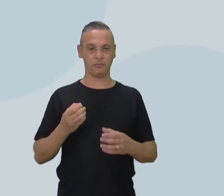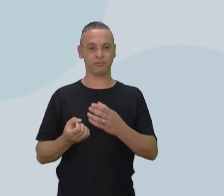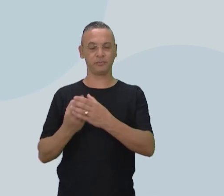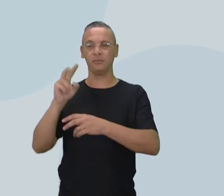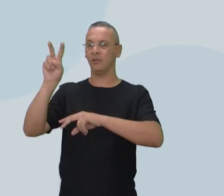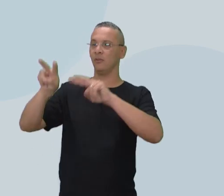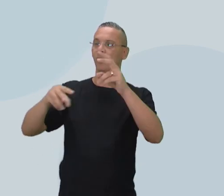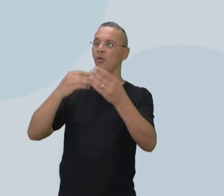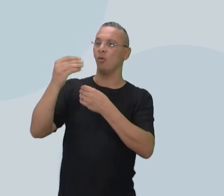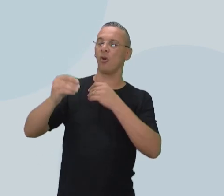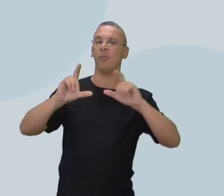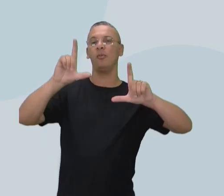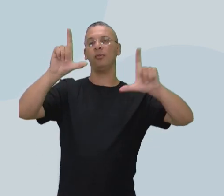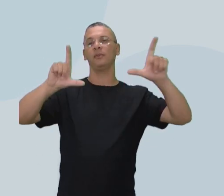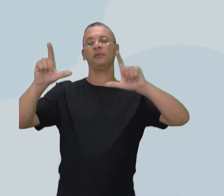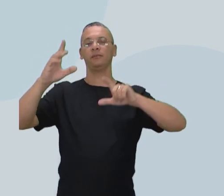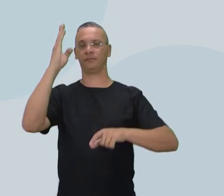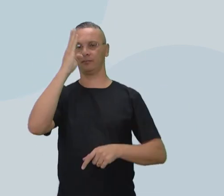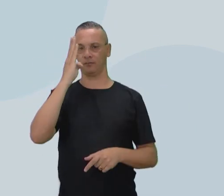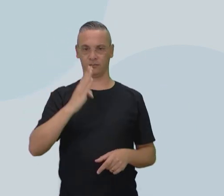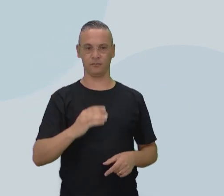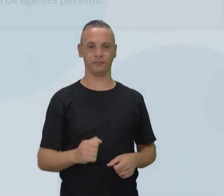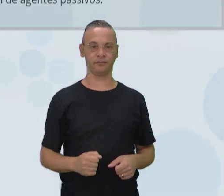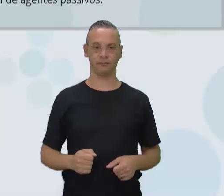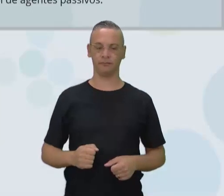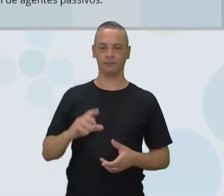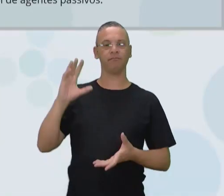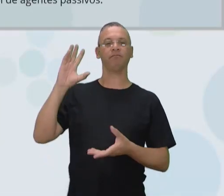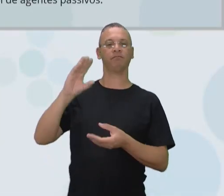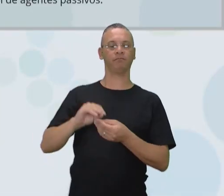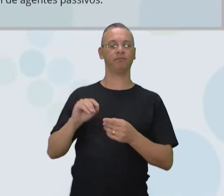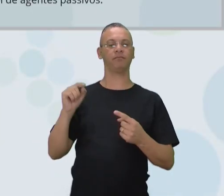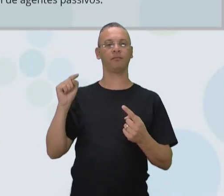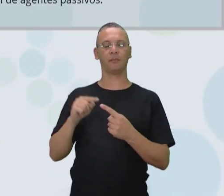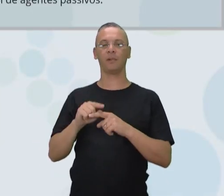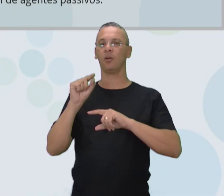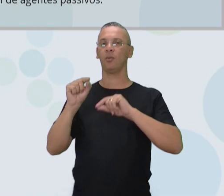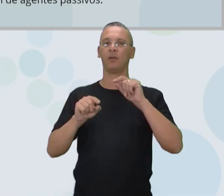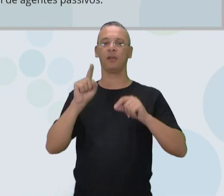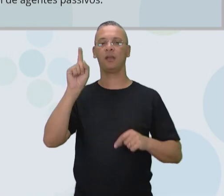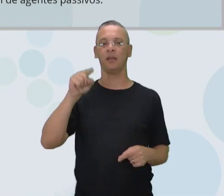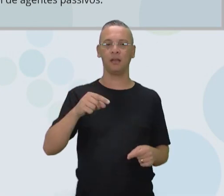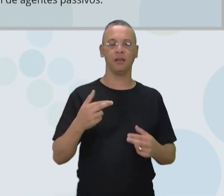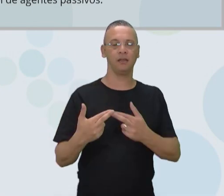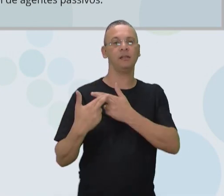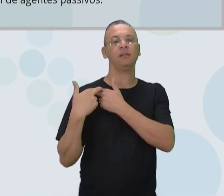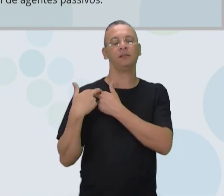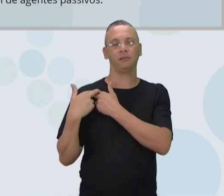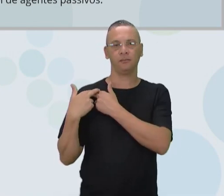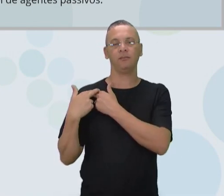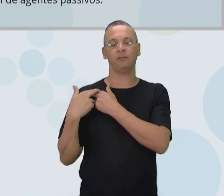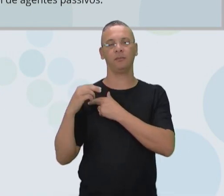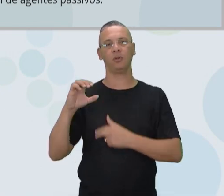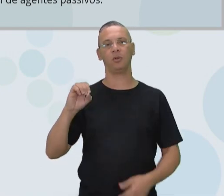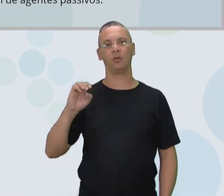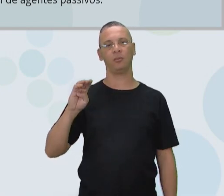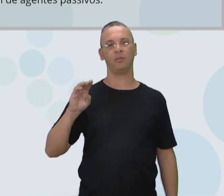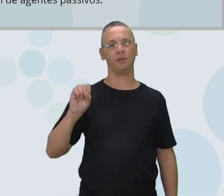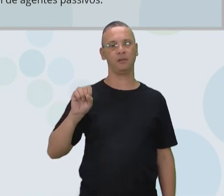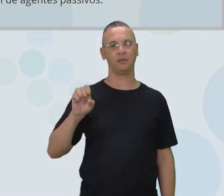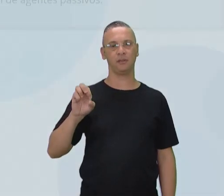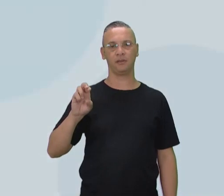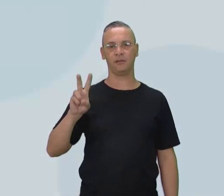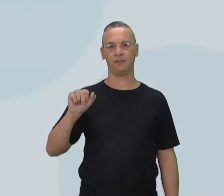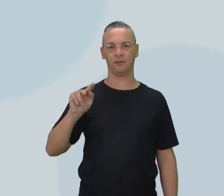da mídia brasileira. Já nesse primeiro parágrafo, um resumo maravilhoso do que é o papel do Observatório da Imprensa,